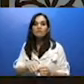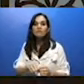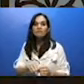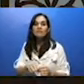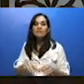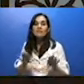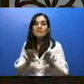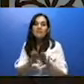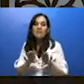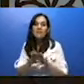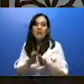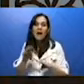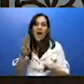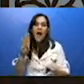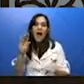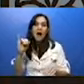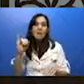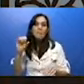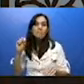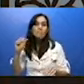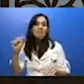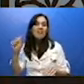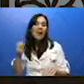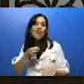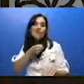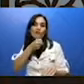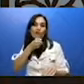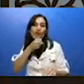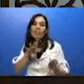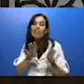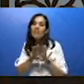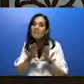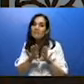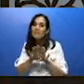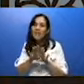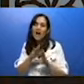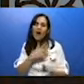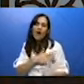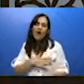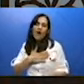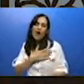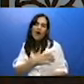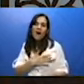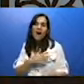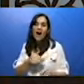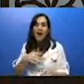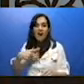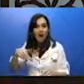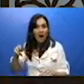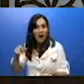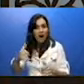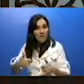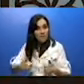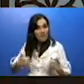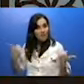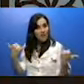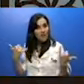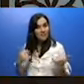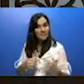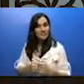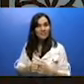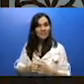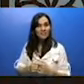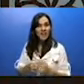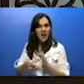muito então assim elas adoravam e a festa a minha bisavó morreu bem velhinha mas até um